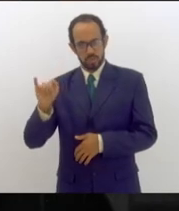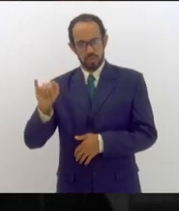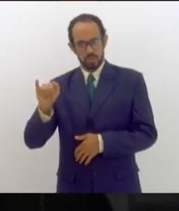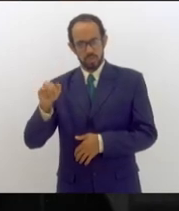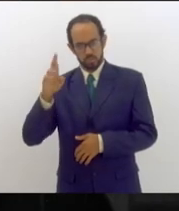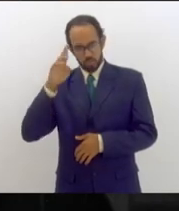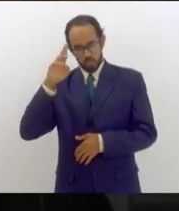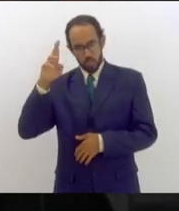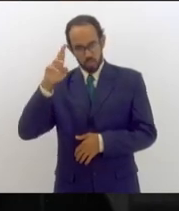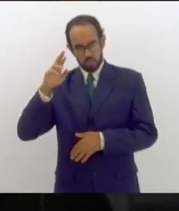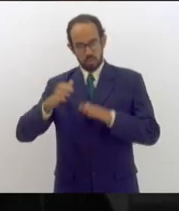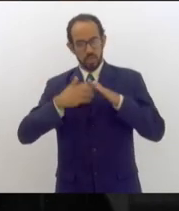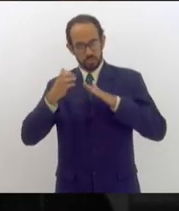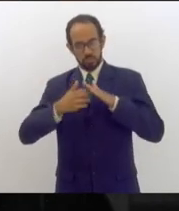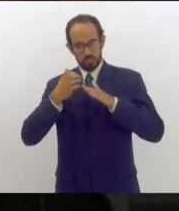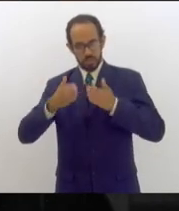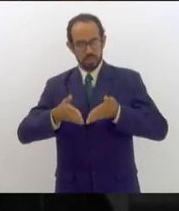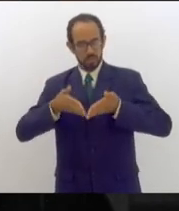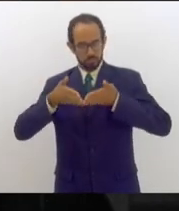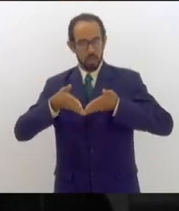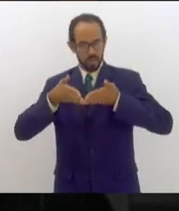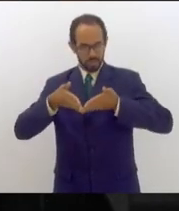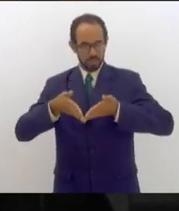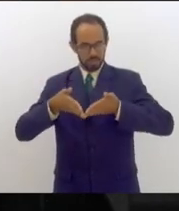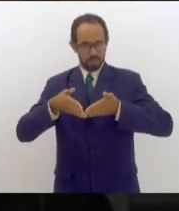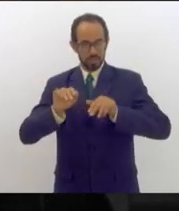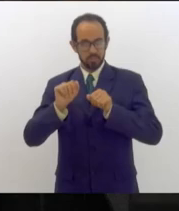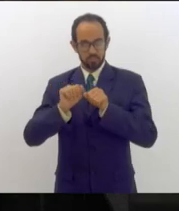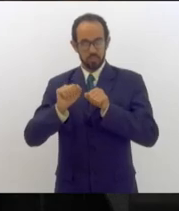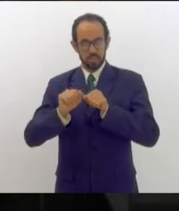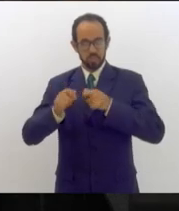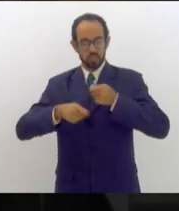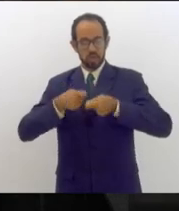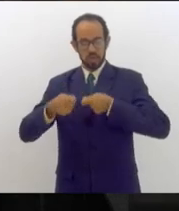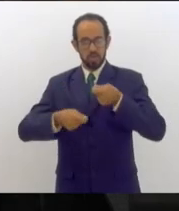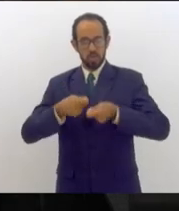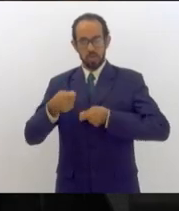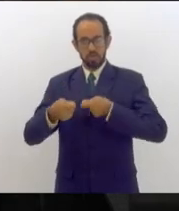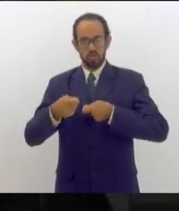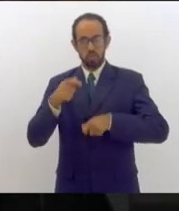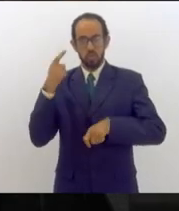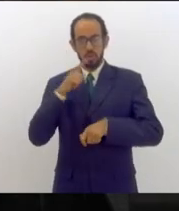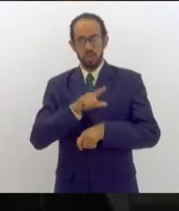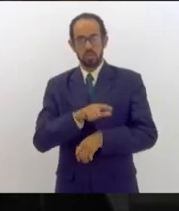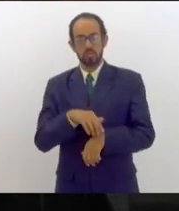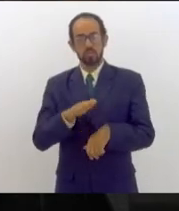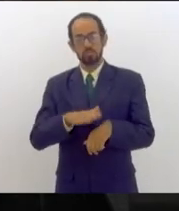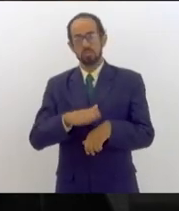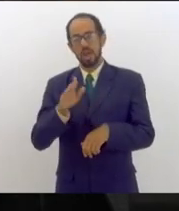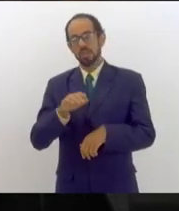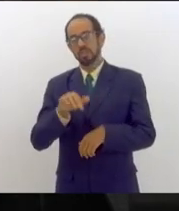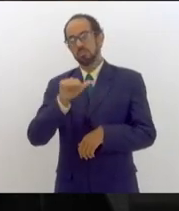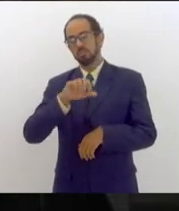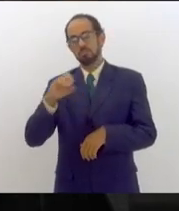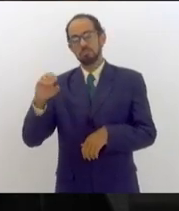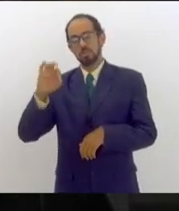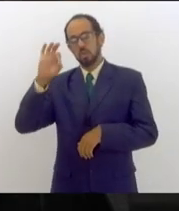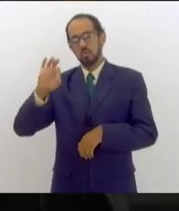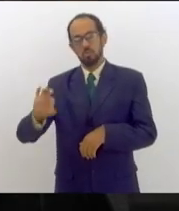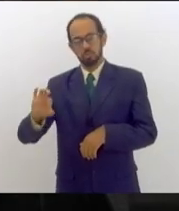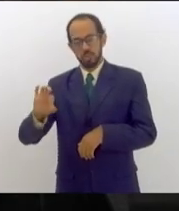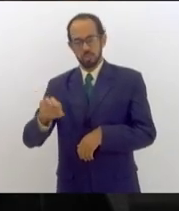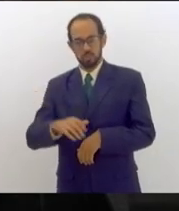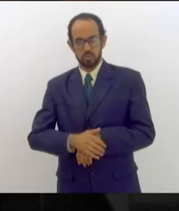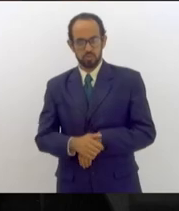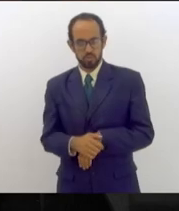concessionária fez um negócio imobiliário com ganho de mais de mil por cento